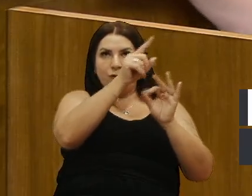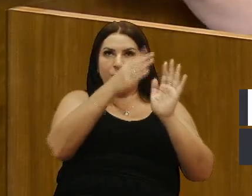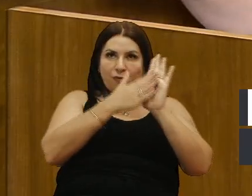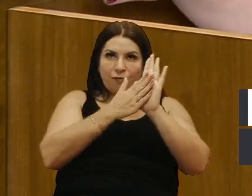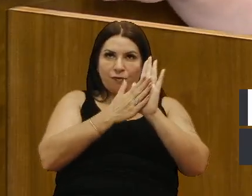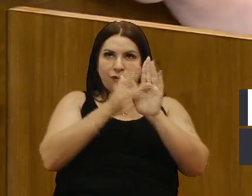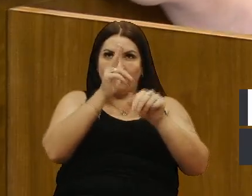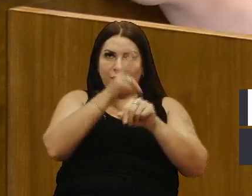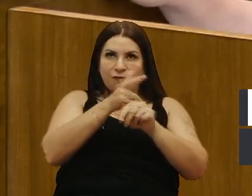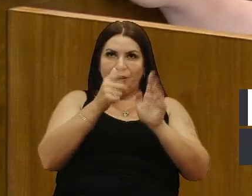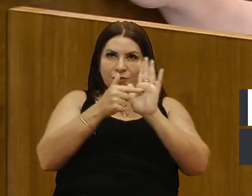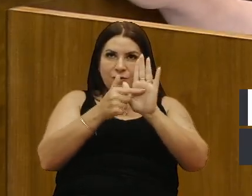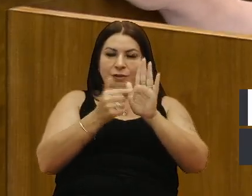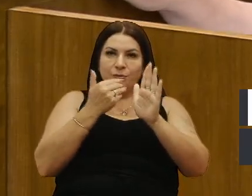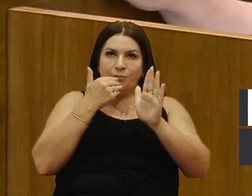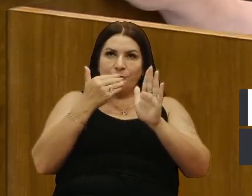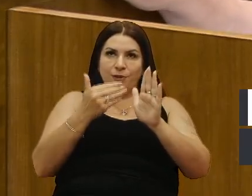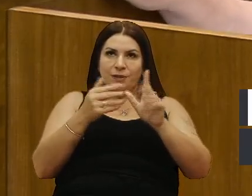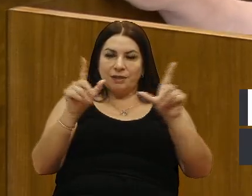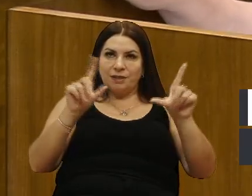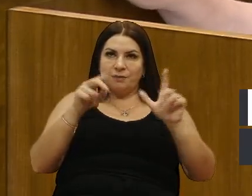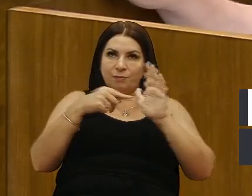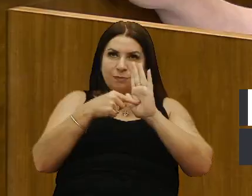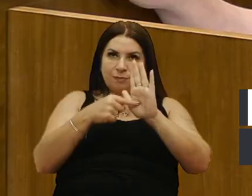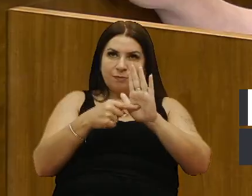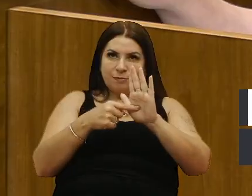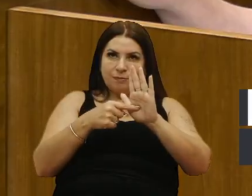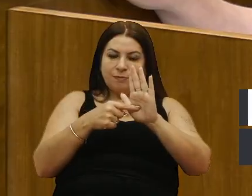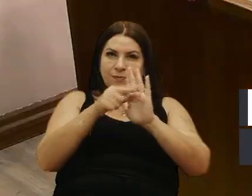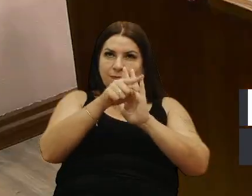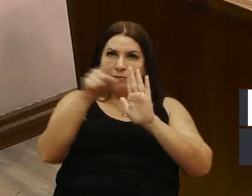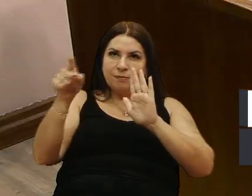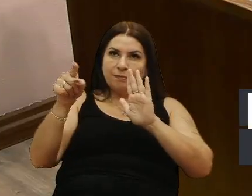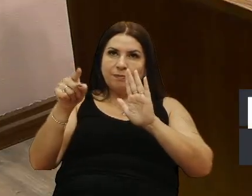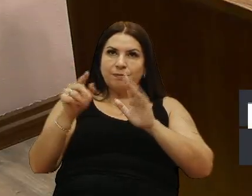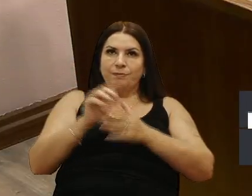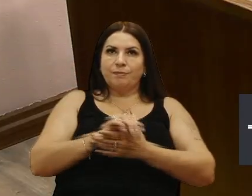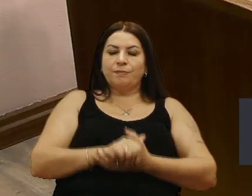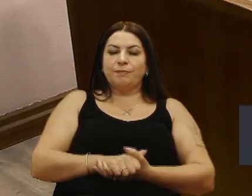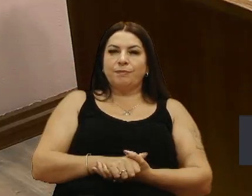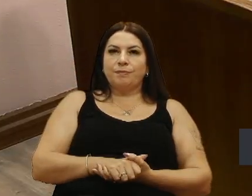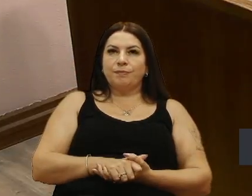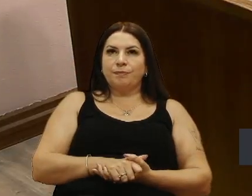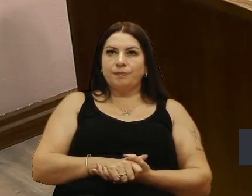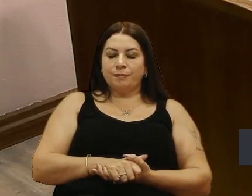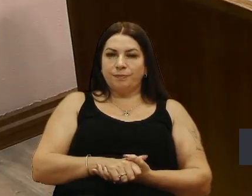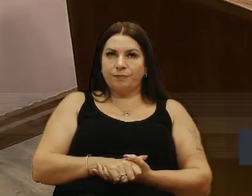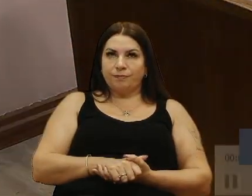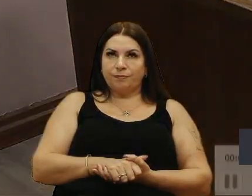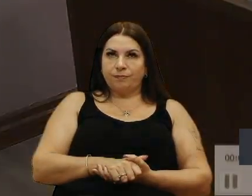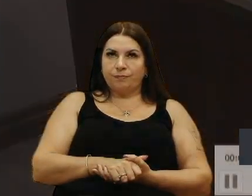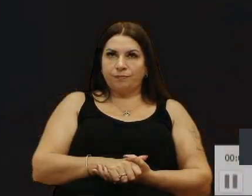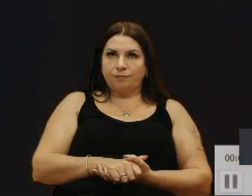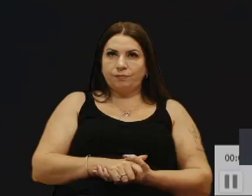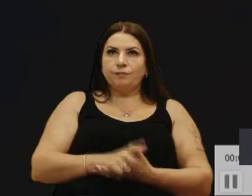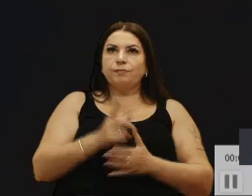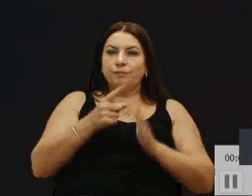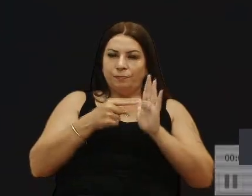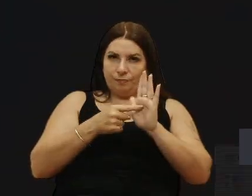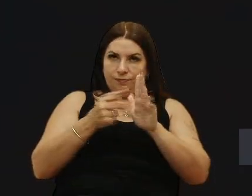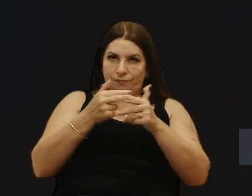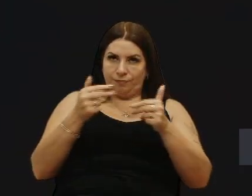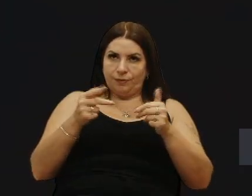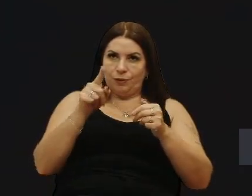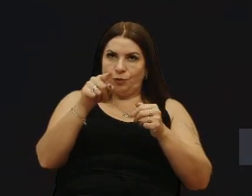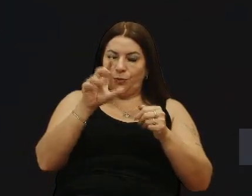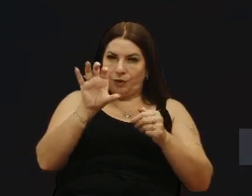favor, o vídeo, e eu peço que a TV Câmara também repasse esse vídeo. Quero só te mostrar uma coisa. Olha como